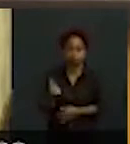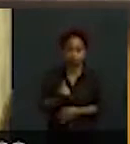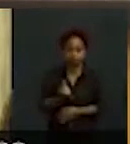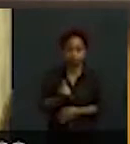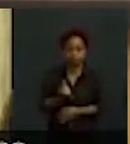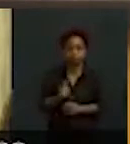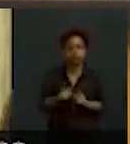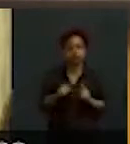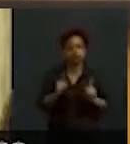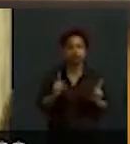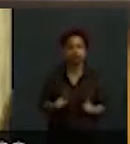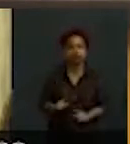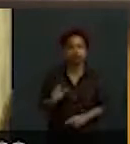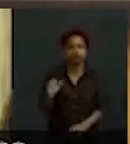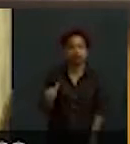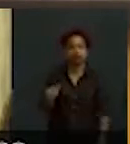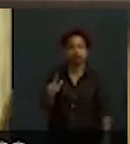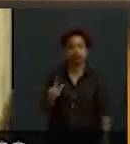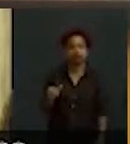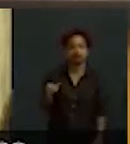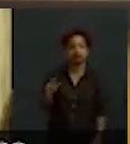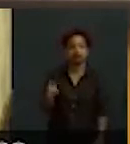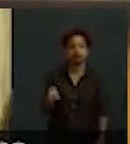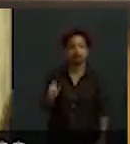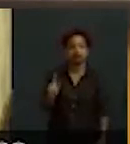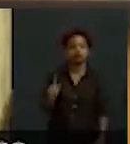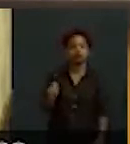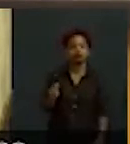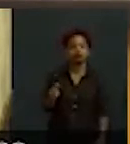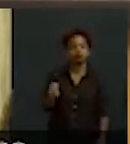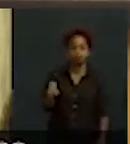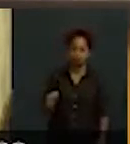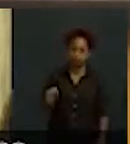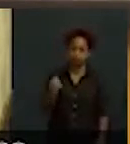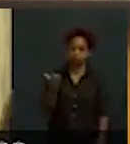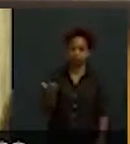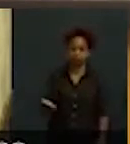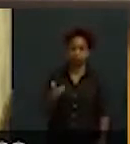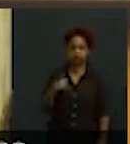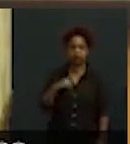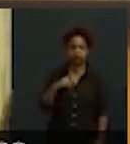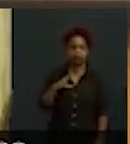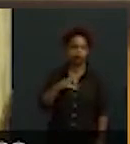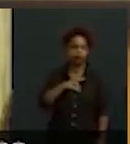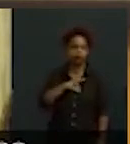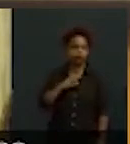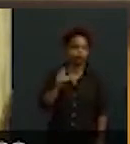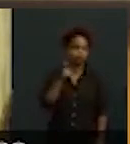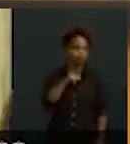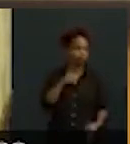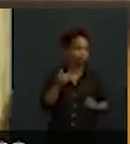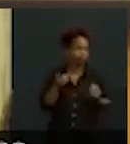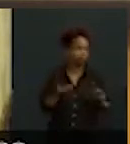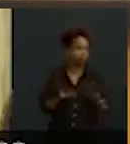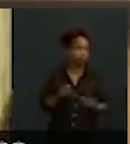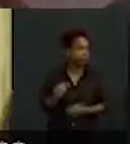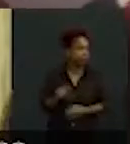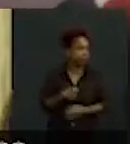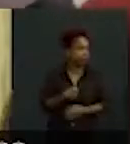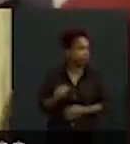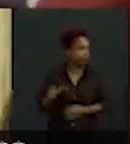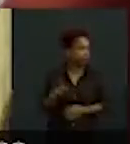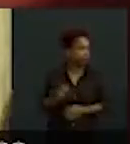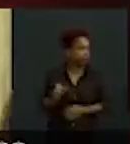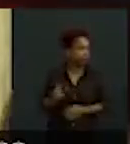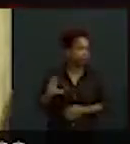servidora Aline Gomes Gonçalves dos Santos para receber a medalha Aníbal Frederico